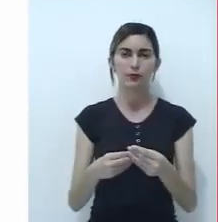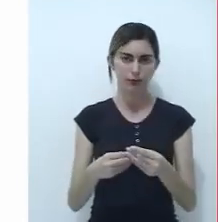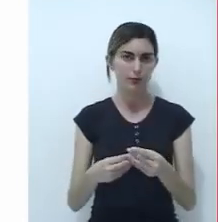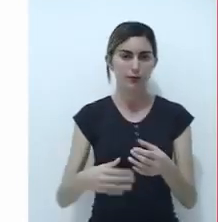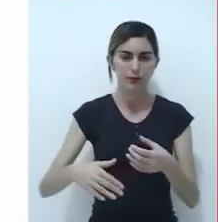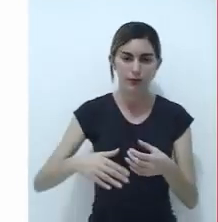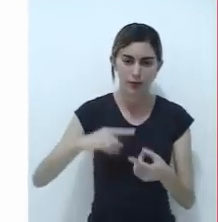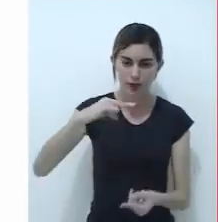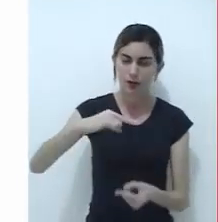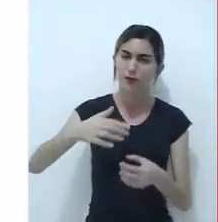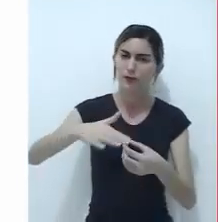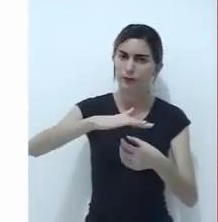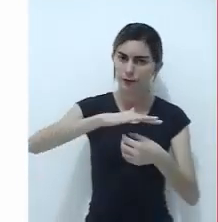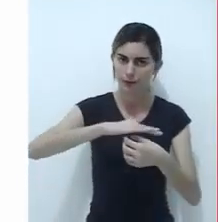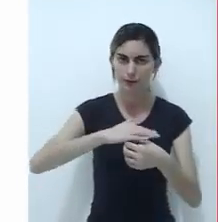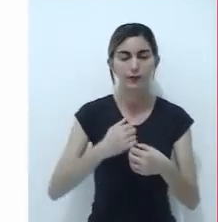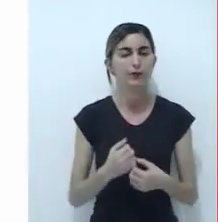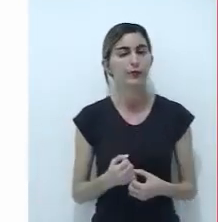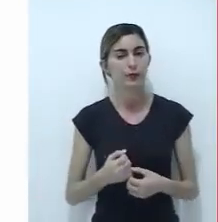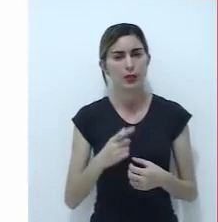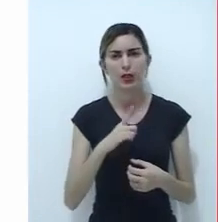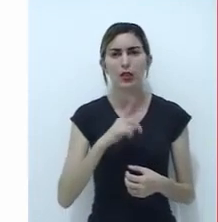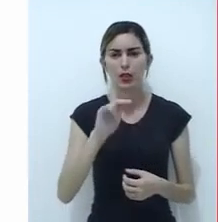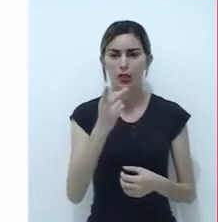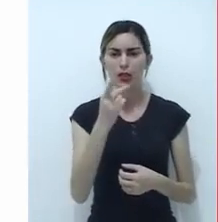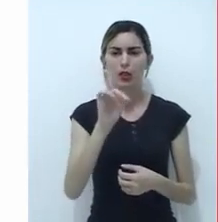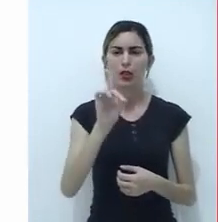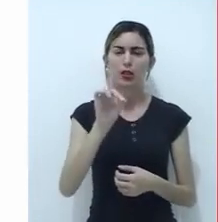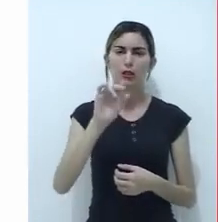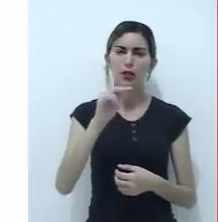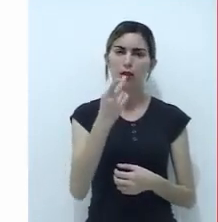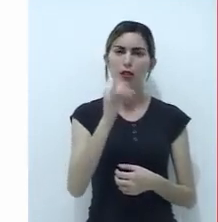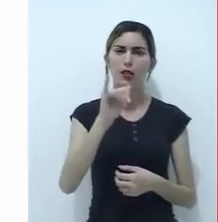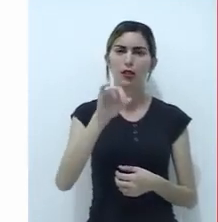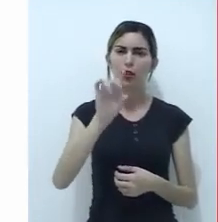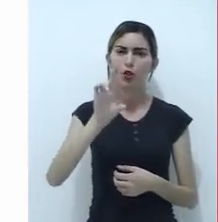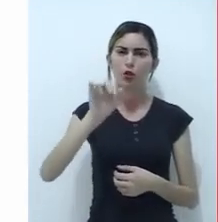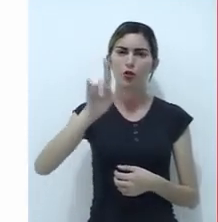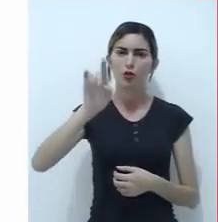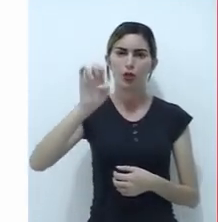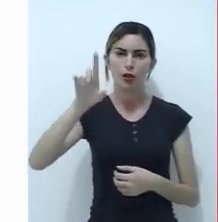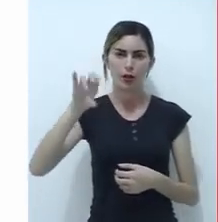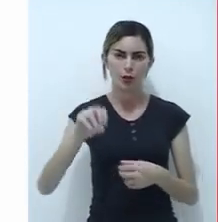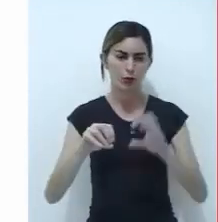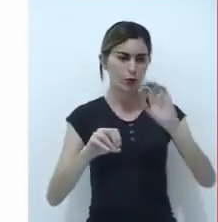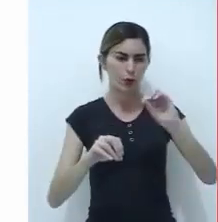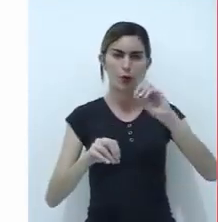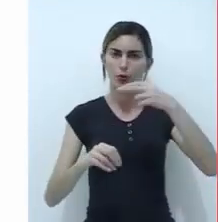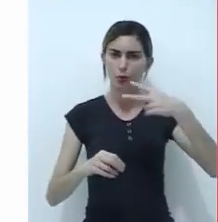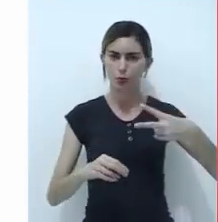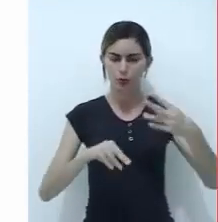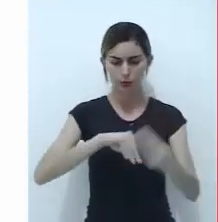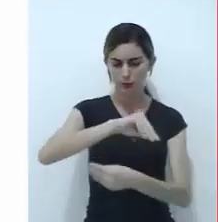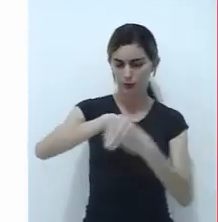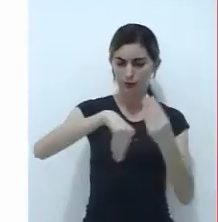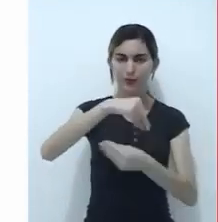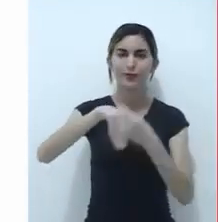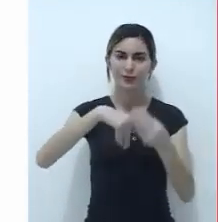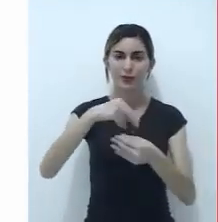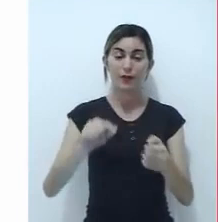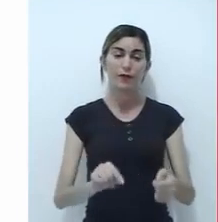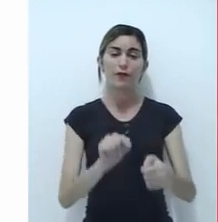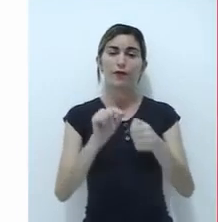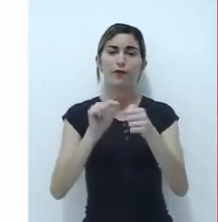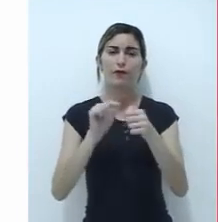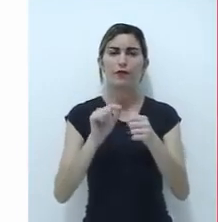fechado. Então, observe que eu tenho hidrogênio e tenho oxigênio, que são os reagentes,